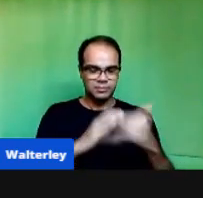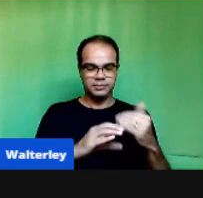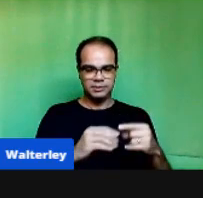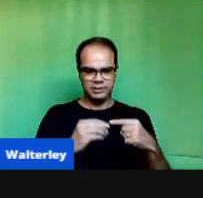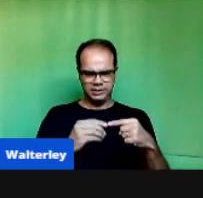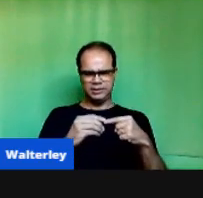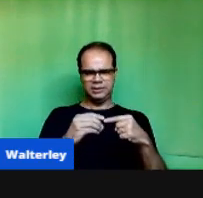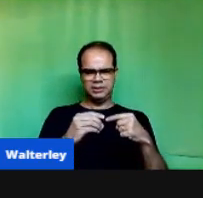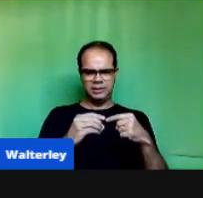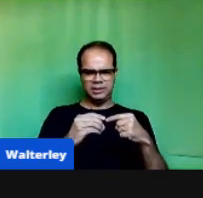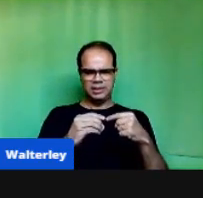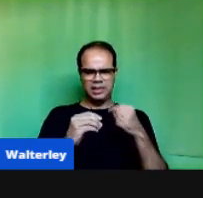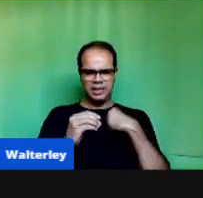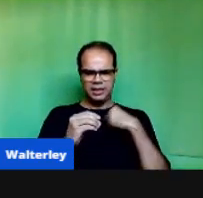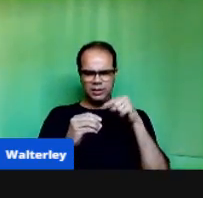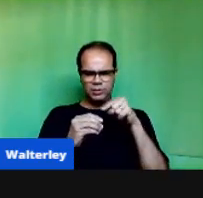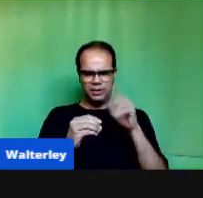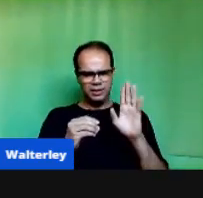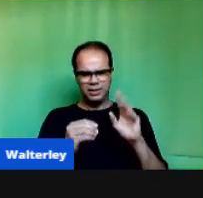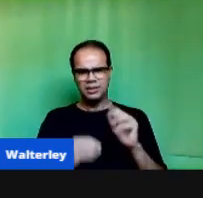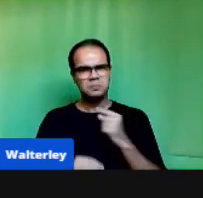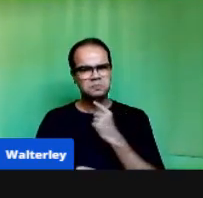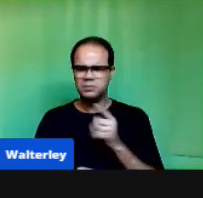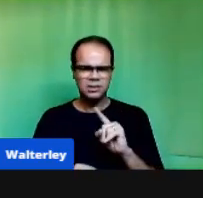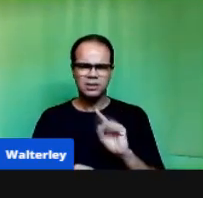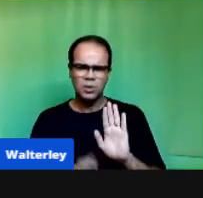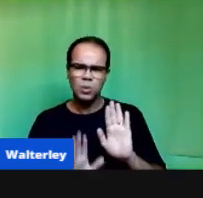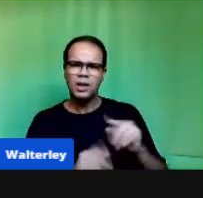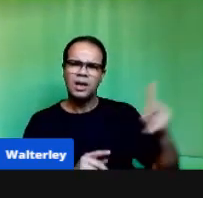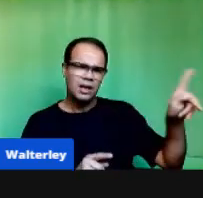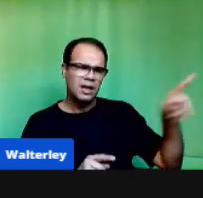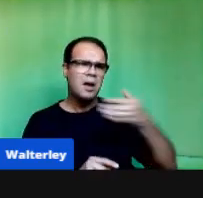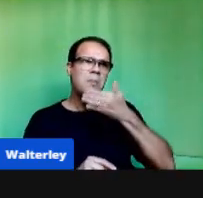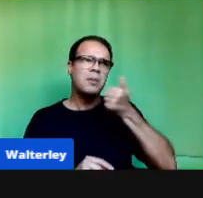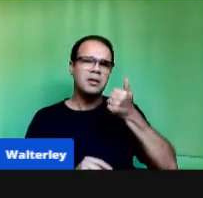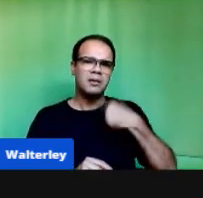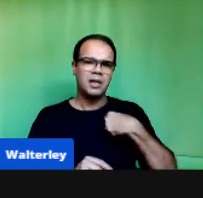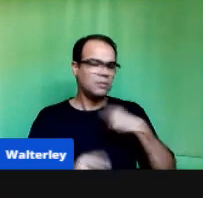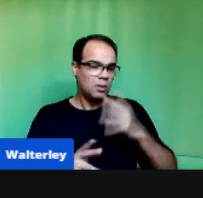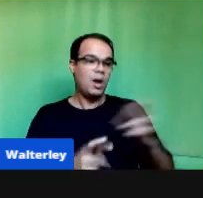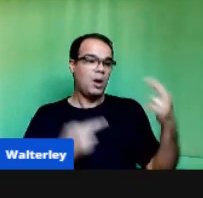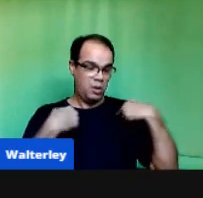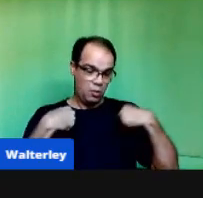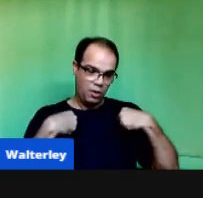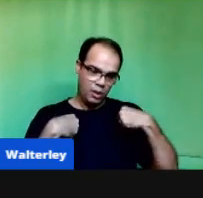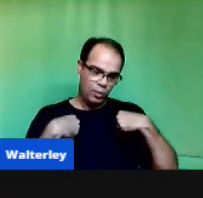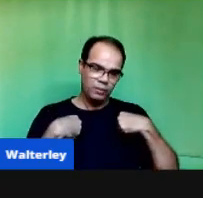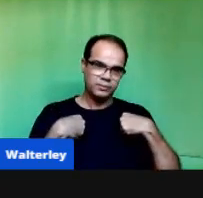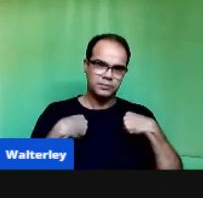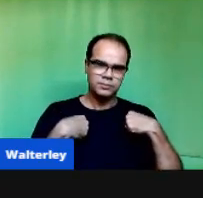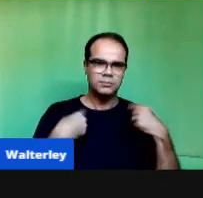resolver, demanda para outra pessoa. Ou deixa ir embora. Tá? Mais